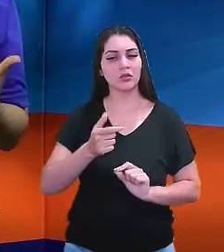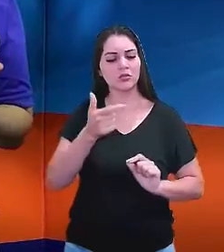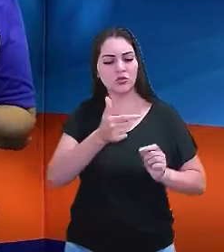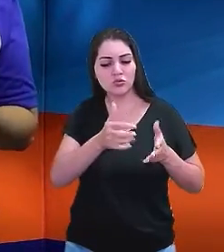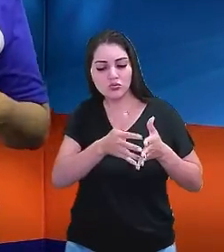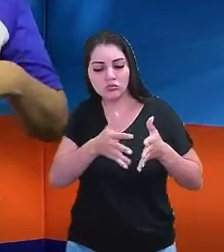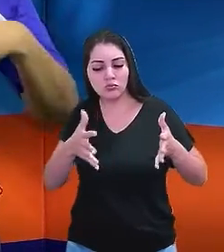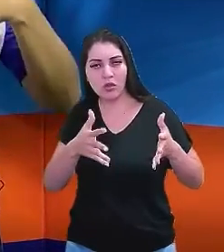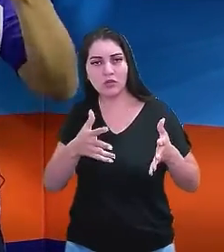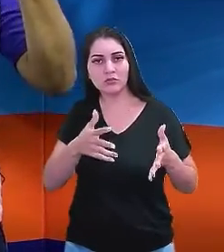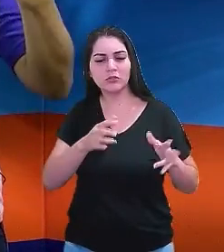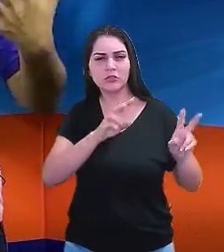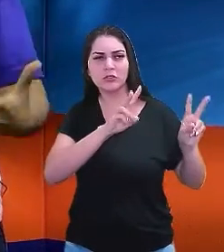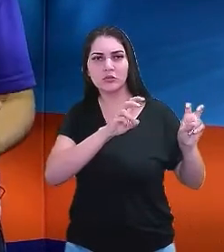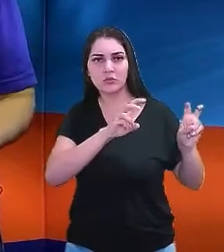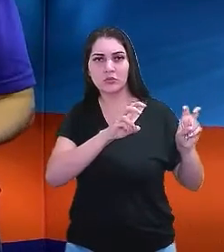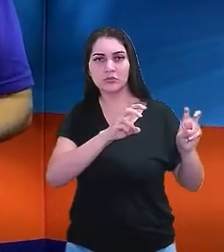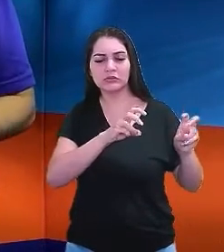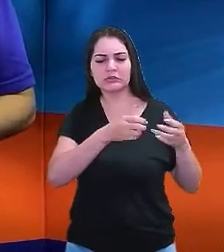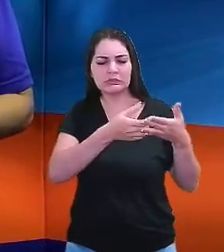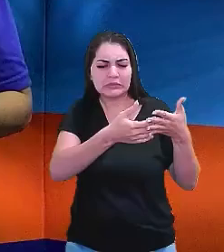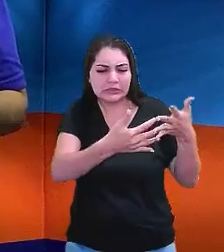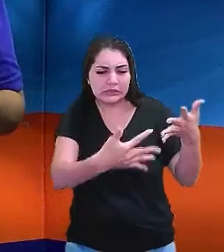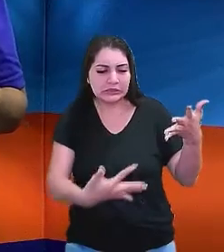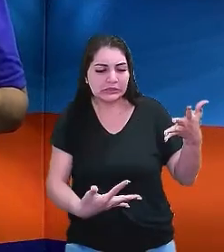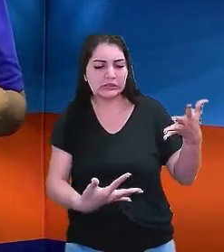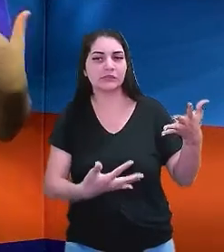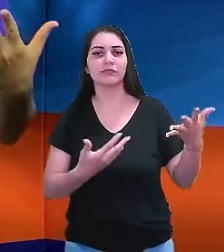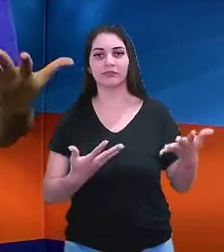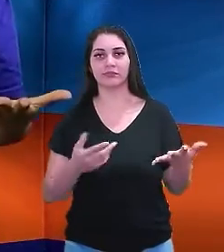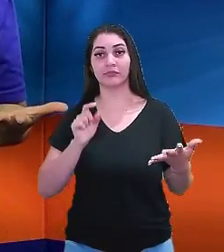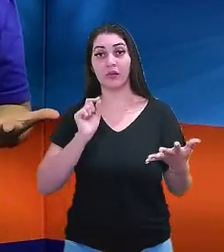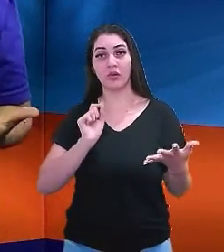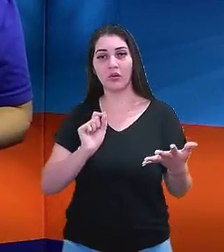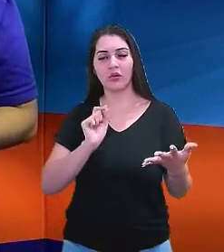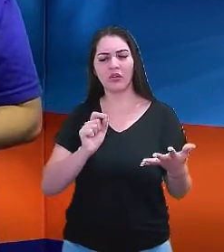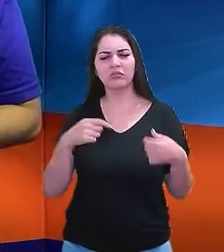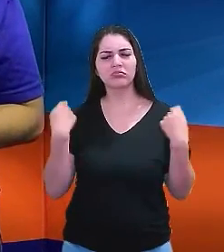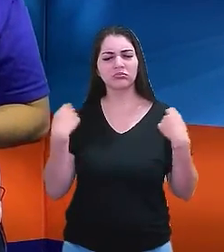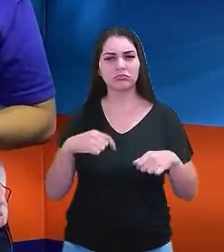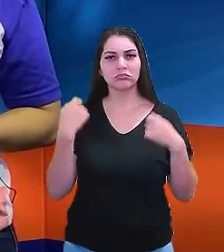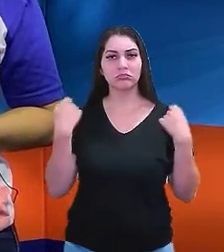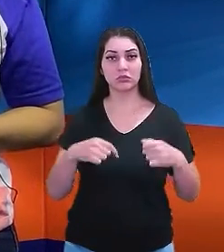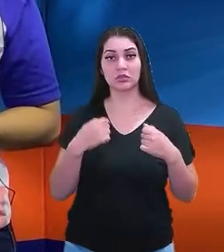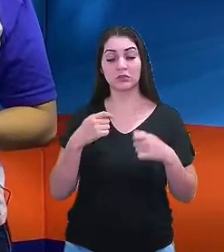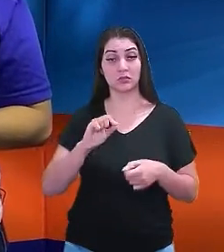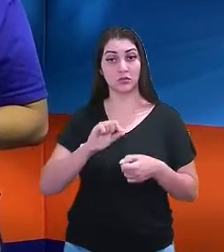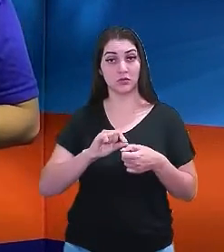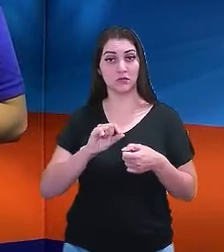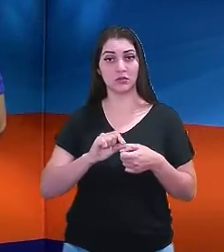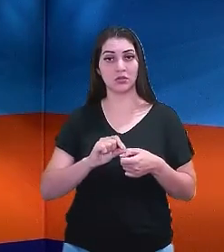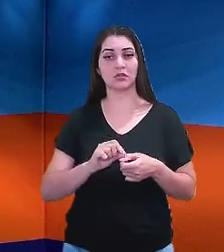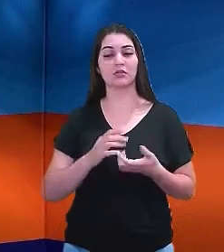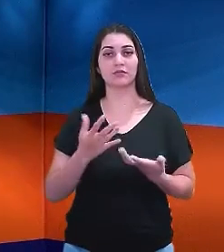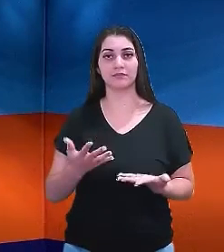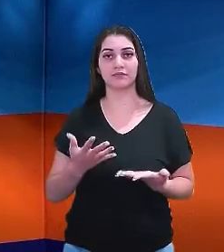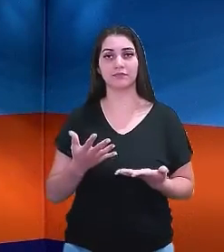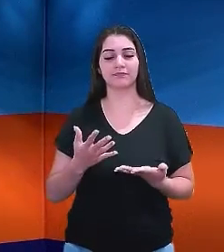de um assunto que, por ser tão extenso, seria necessário que fizéssemos